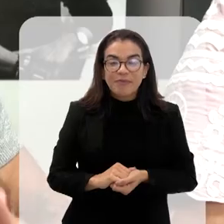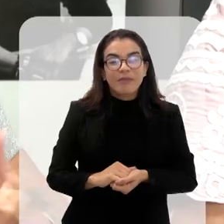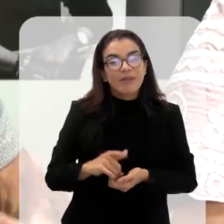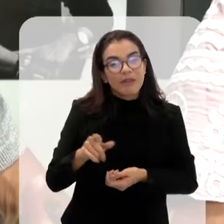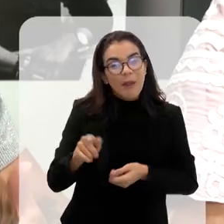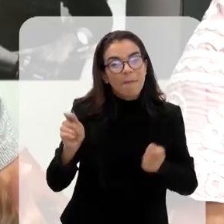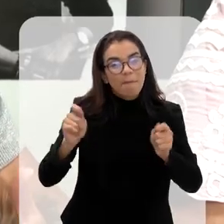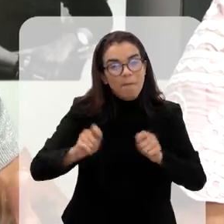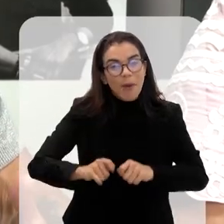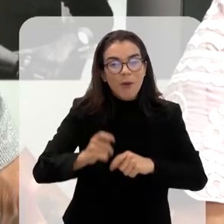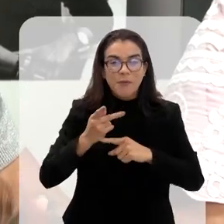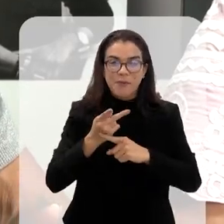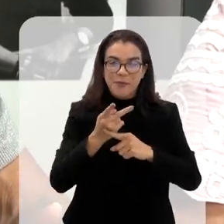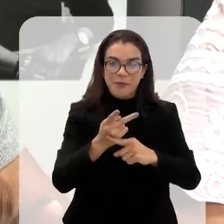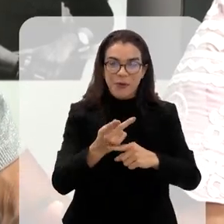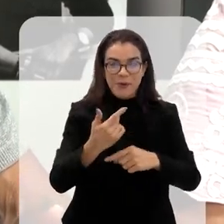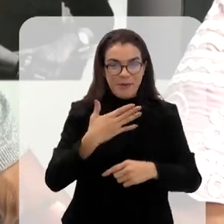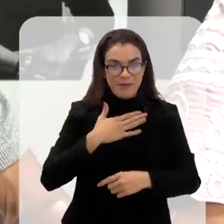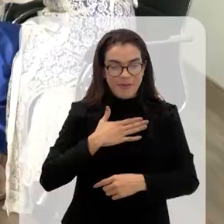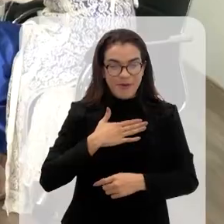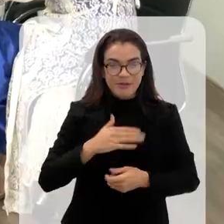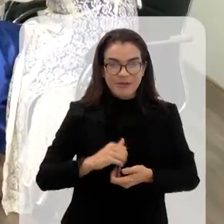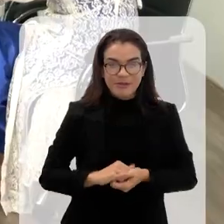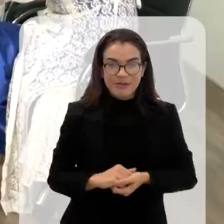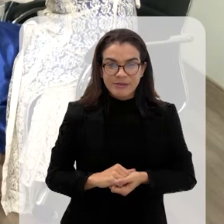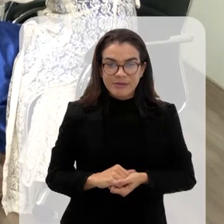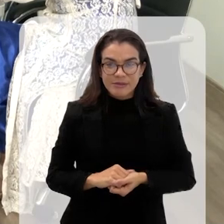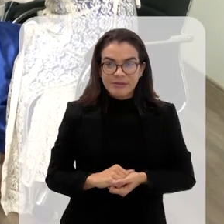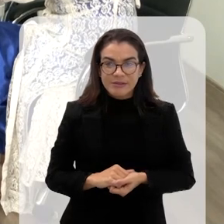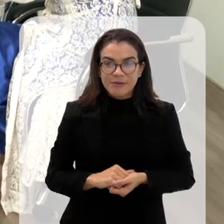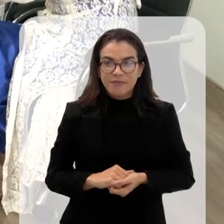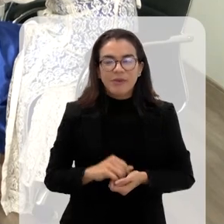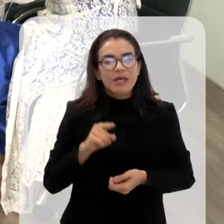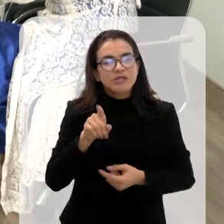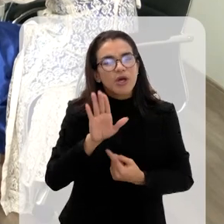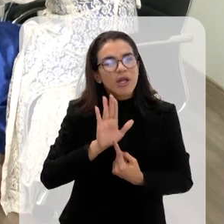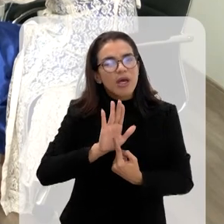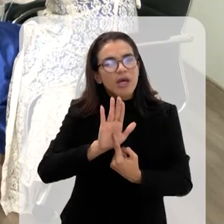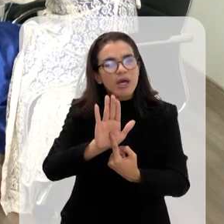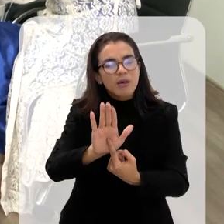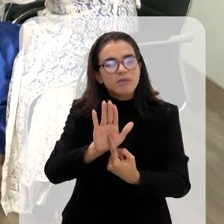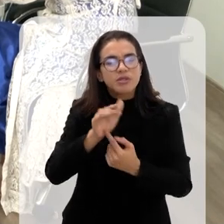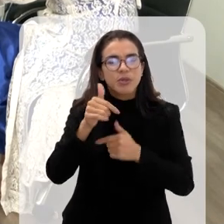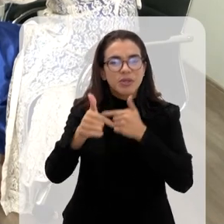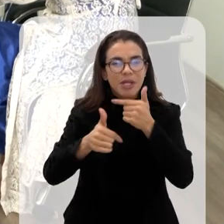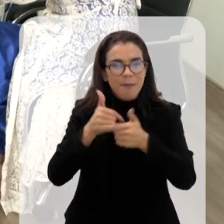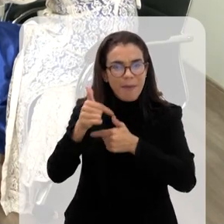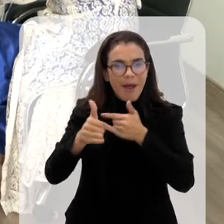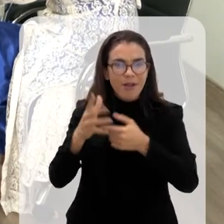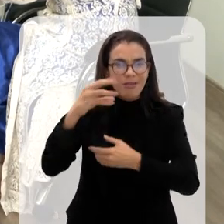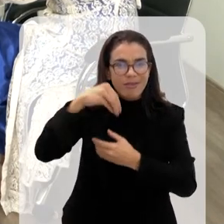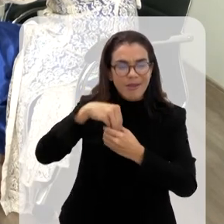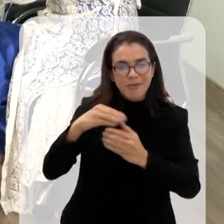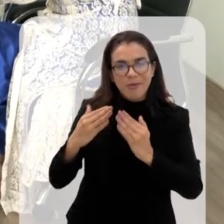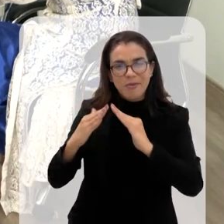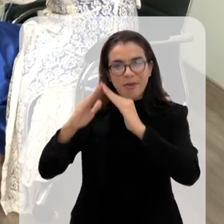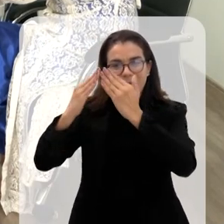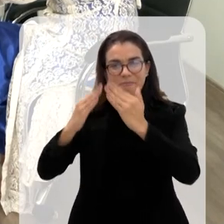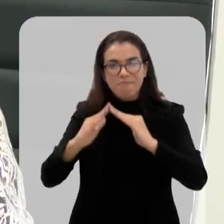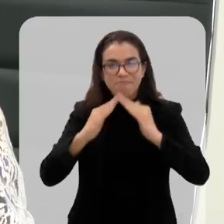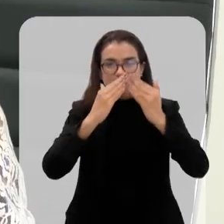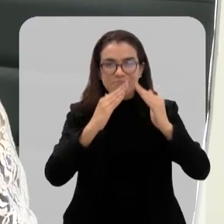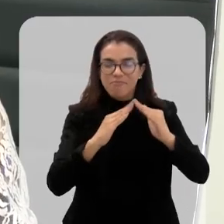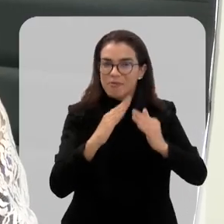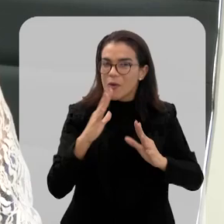As comunidades podem procurar por nós. Doutora, a senhora apresentou esse trabalho das comunidades. Acho